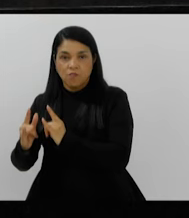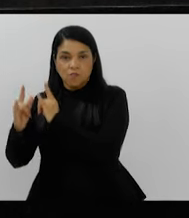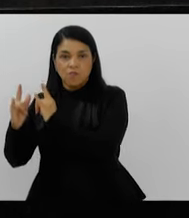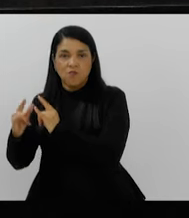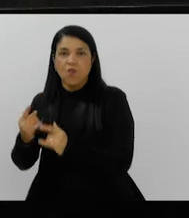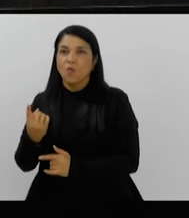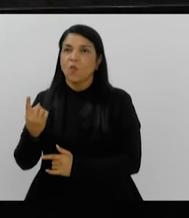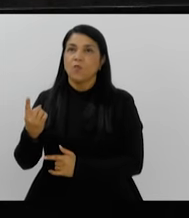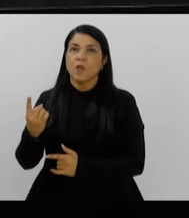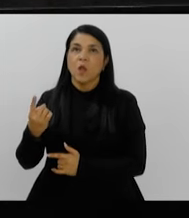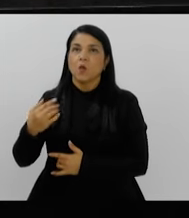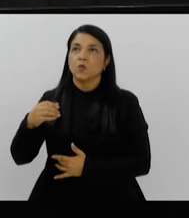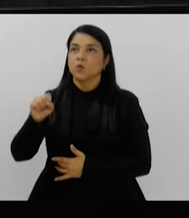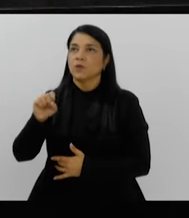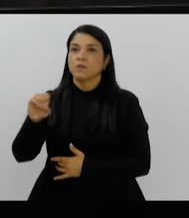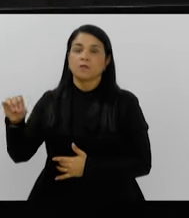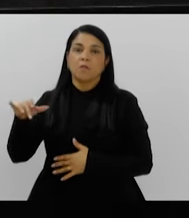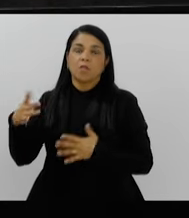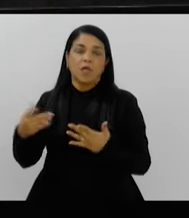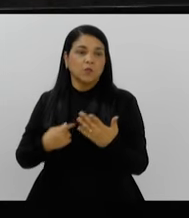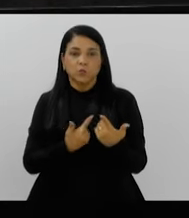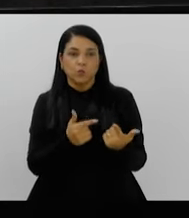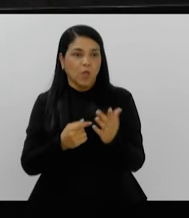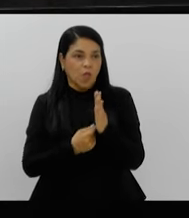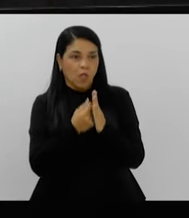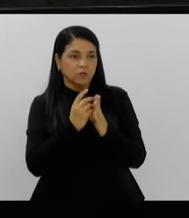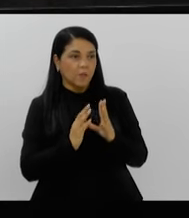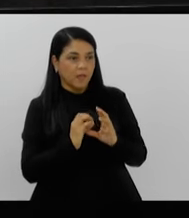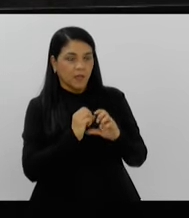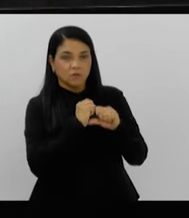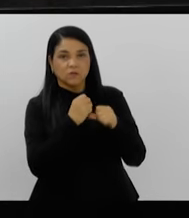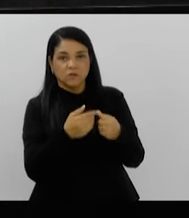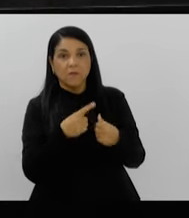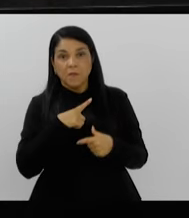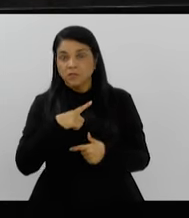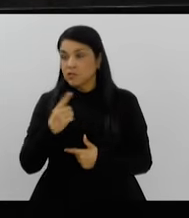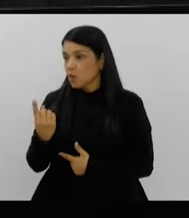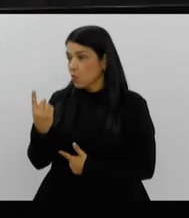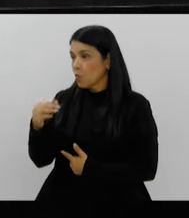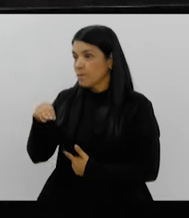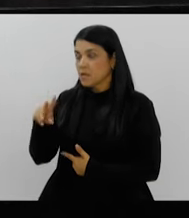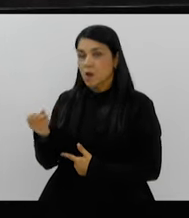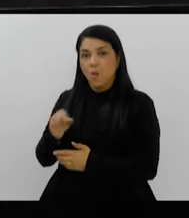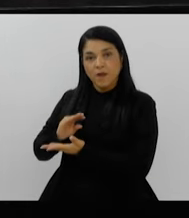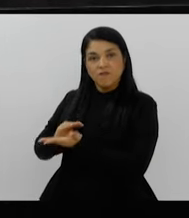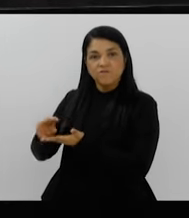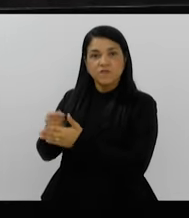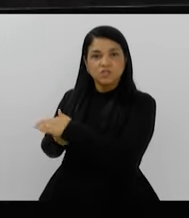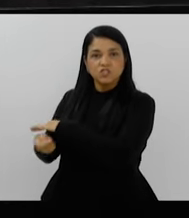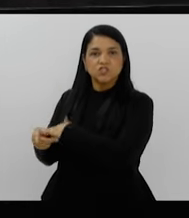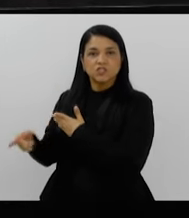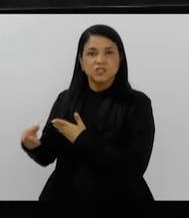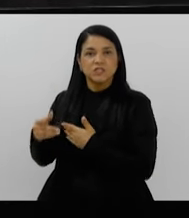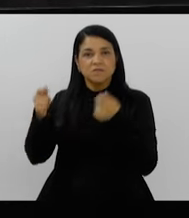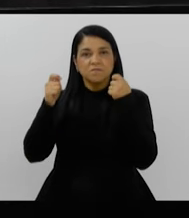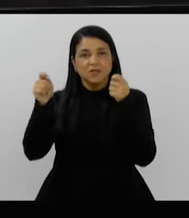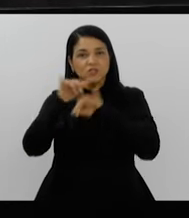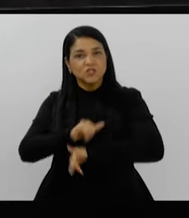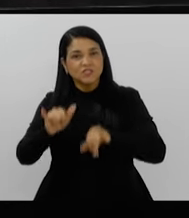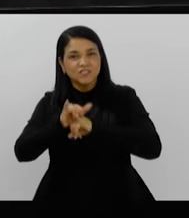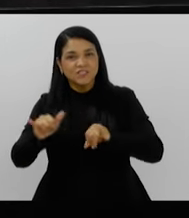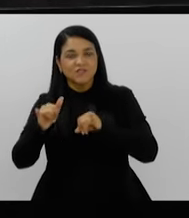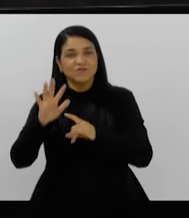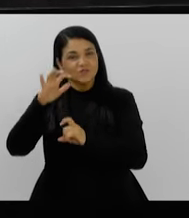R$1 milhão e 80 e poucos mil. Ah, não tem orçamento. Ah, não tem dinheiro. Mas tem R$1 milhão para investir em patrocínio